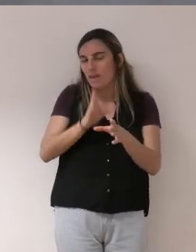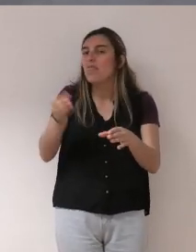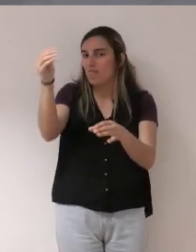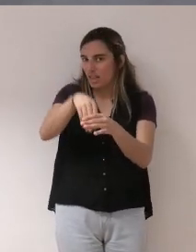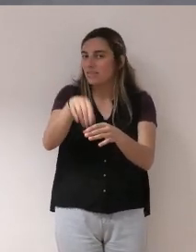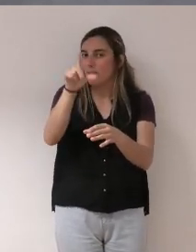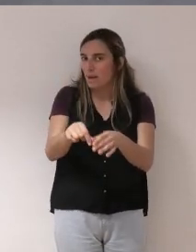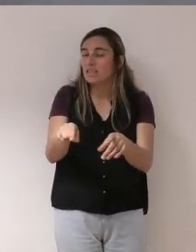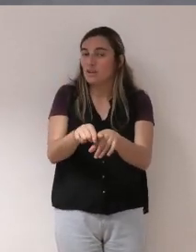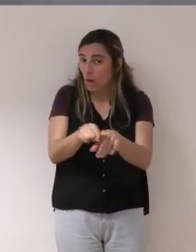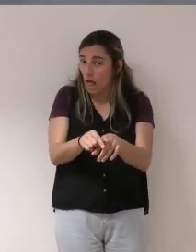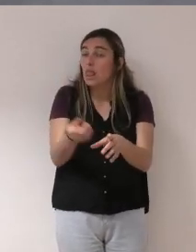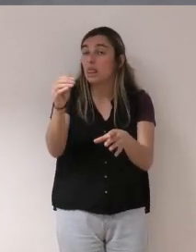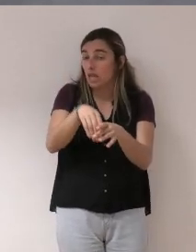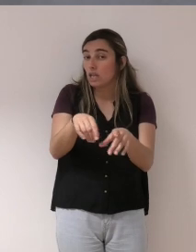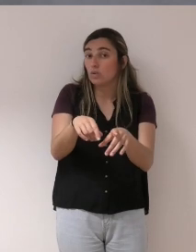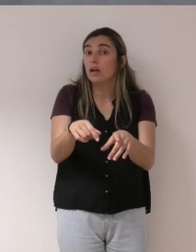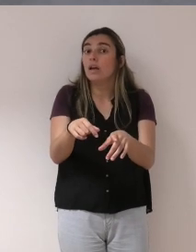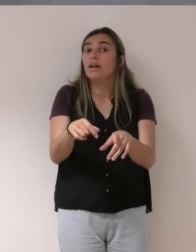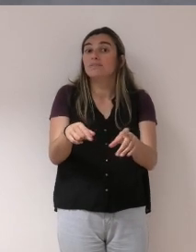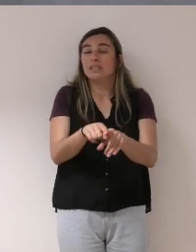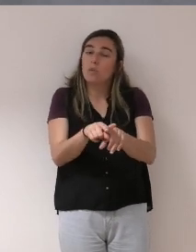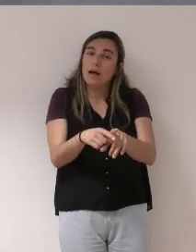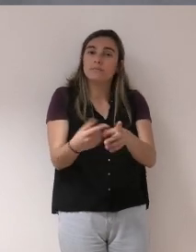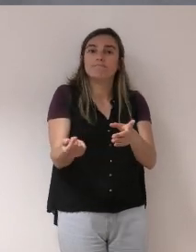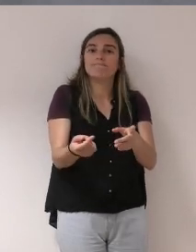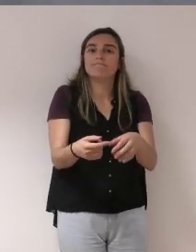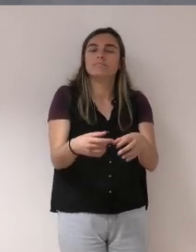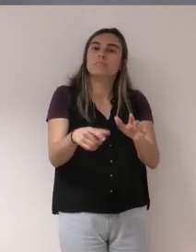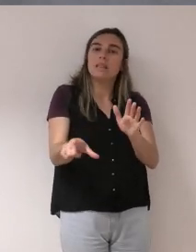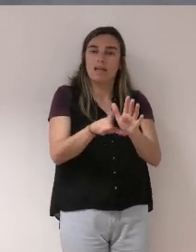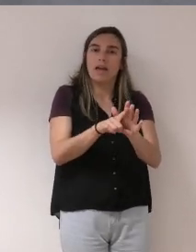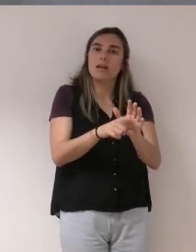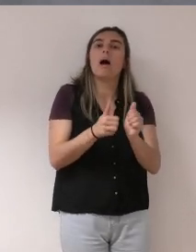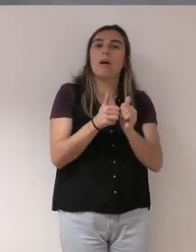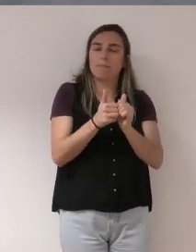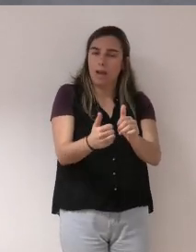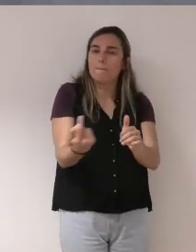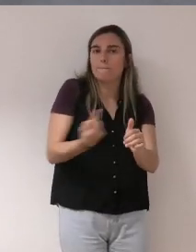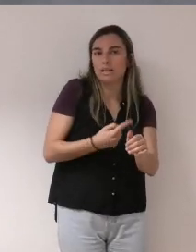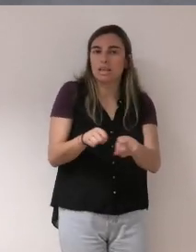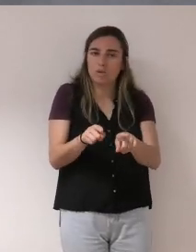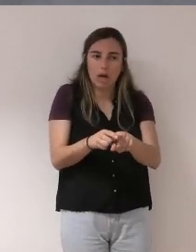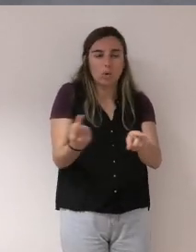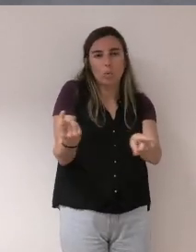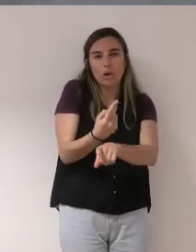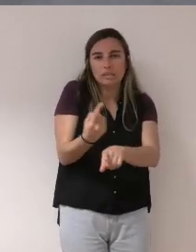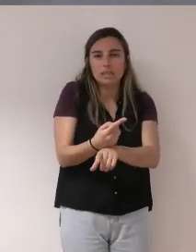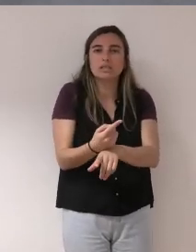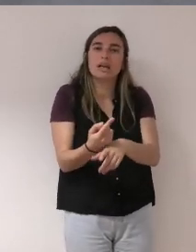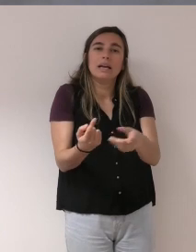inocente nem ficaria impune. A civilização é a lei. Culpa e punição. A impunidade gera sempre